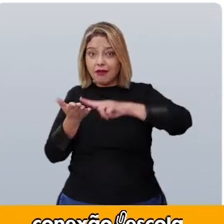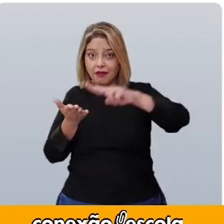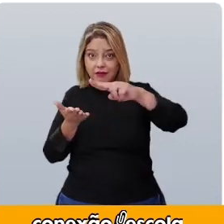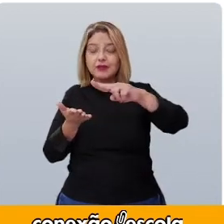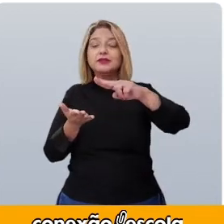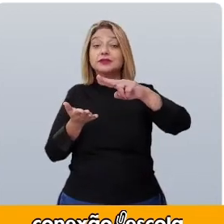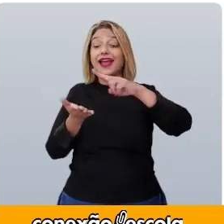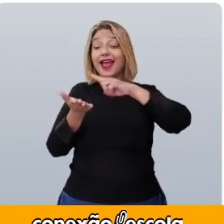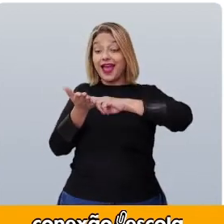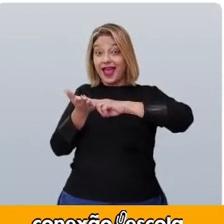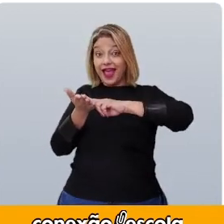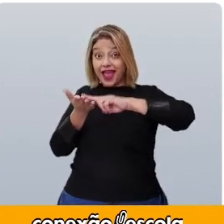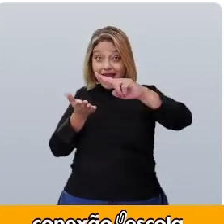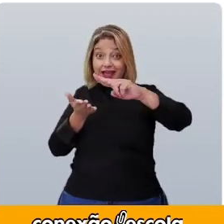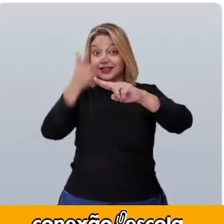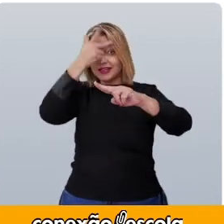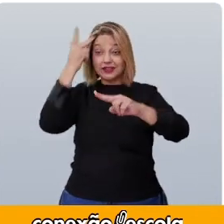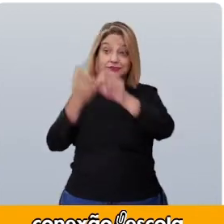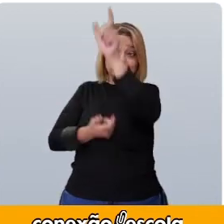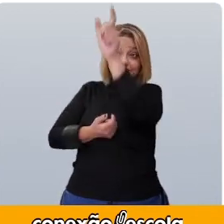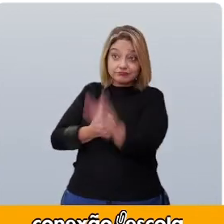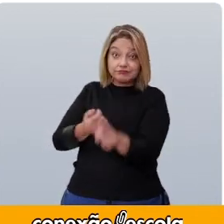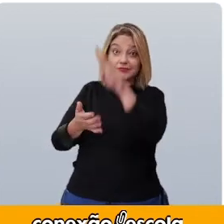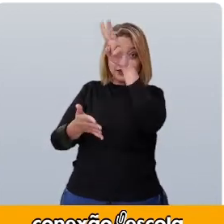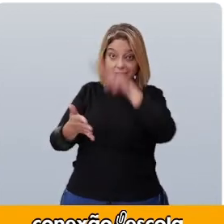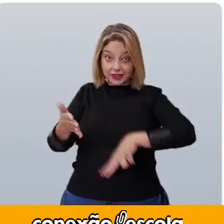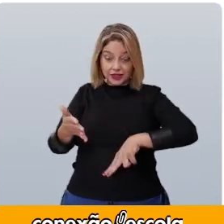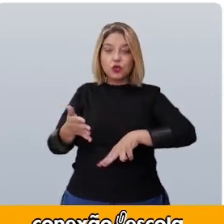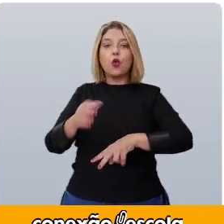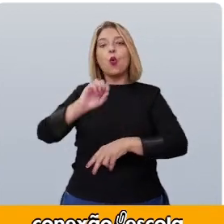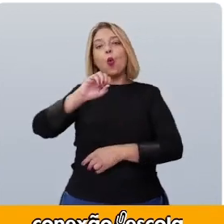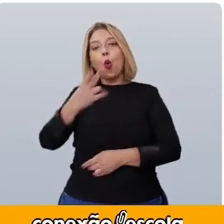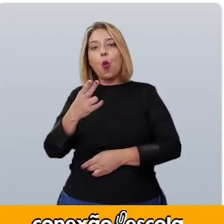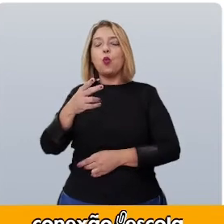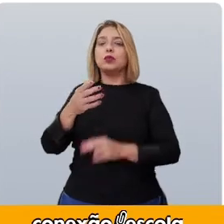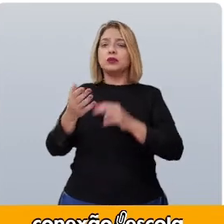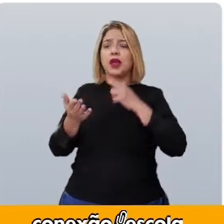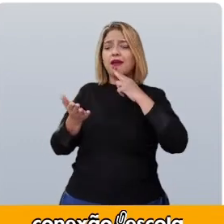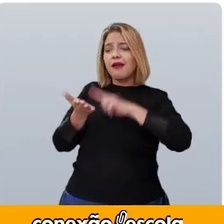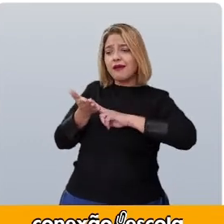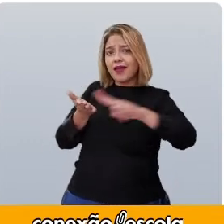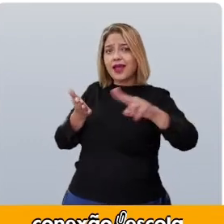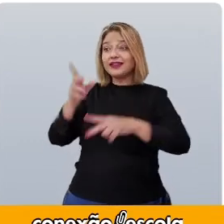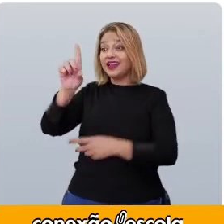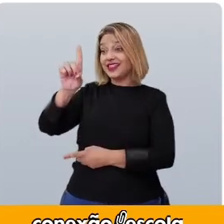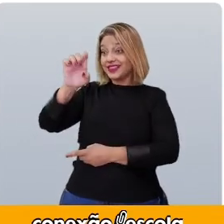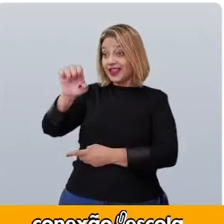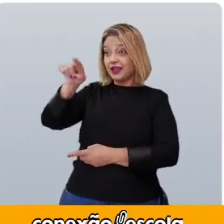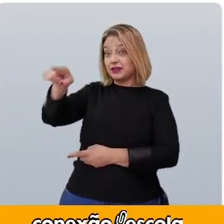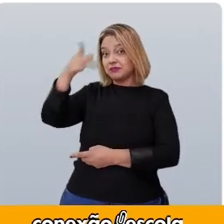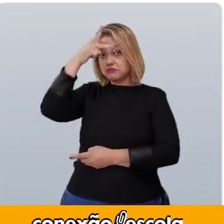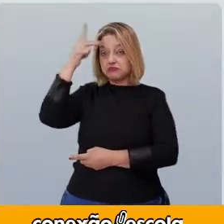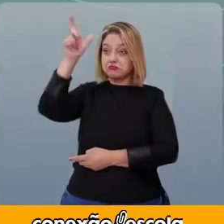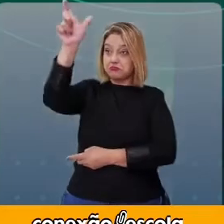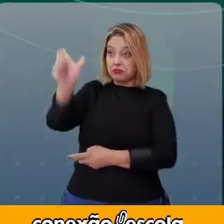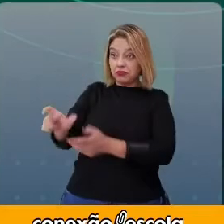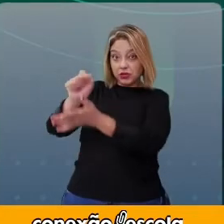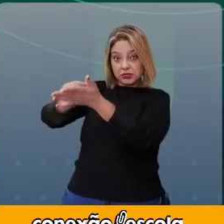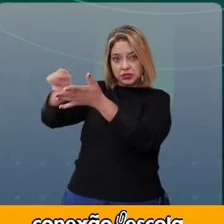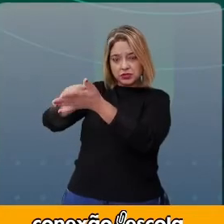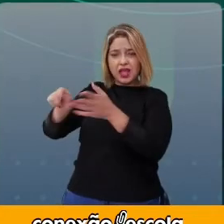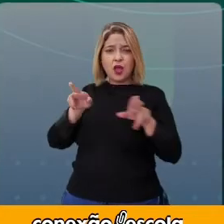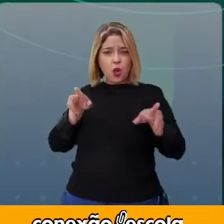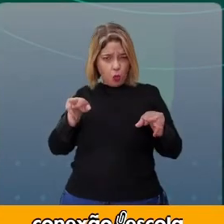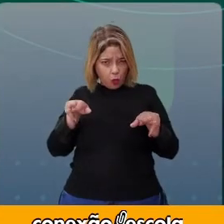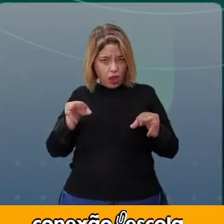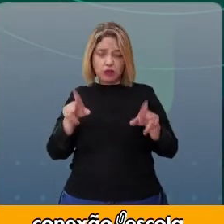Carta ao leitor e carta de leitor são a mesma coisa? Não são a mesma coisa, Sintetizando